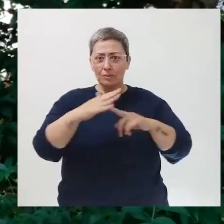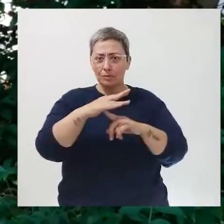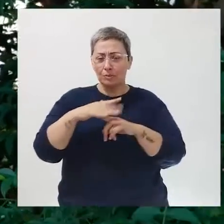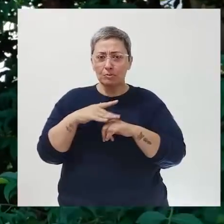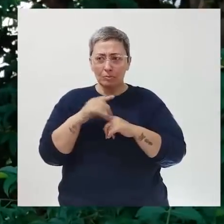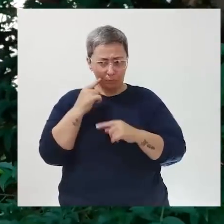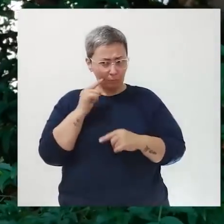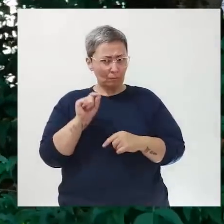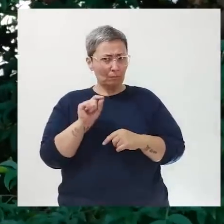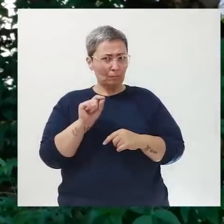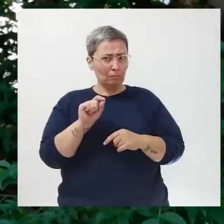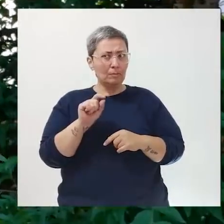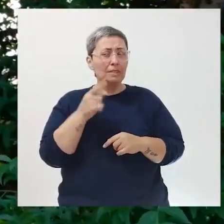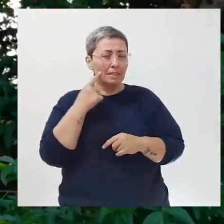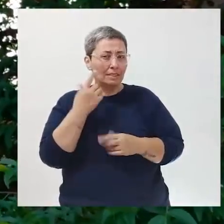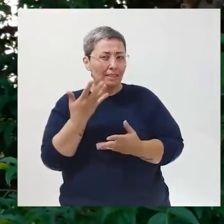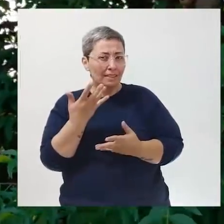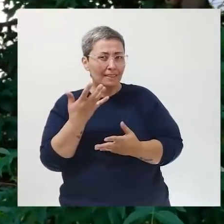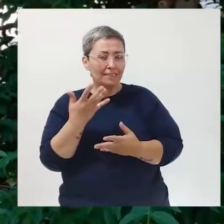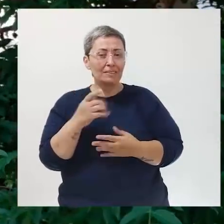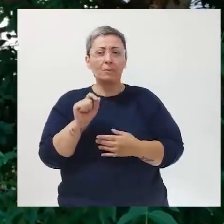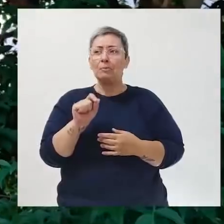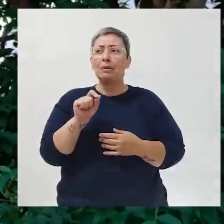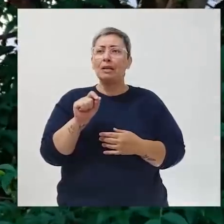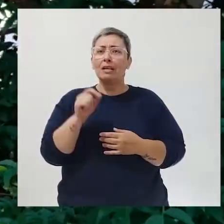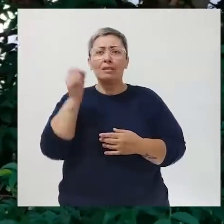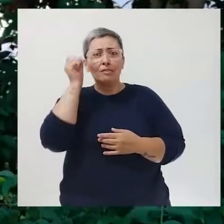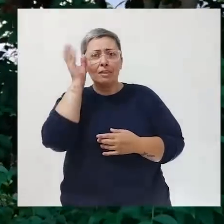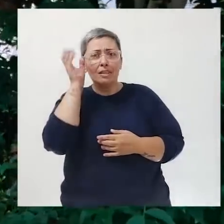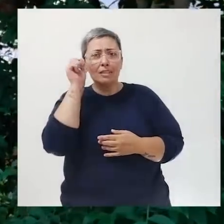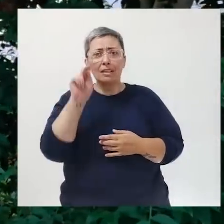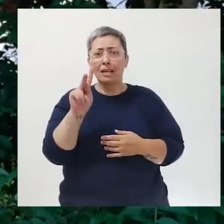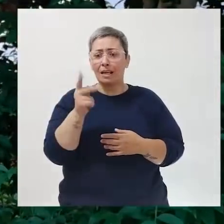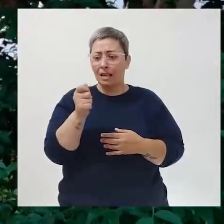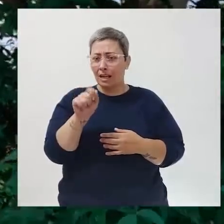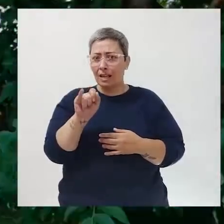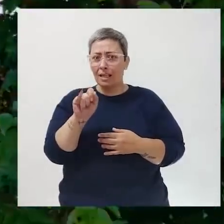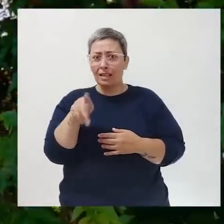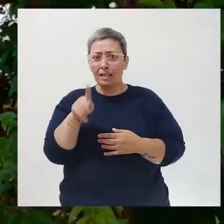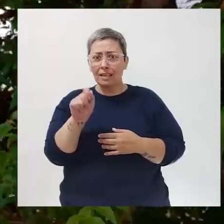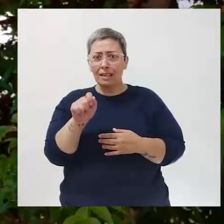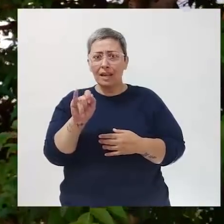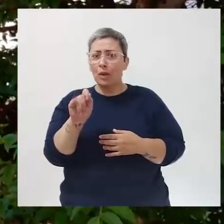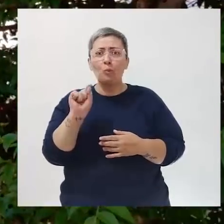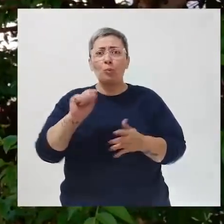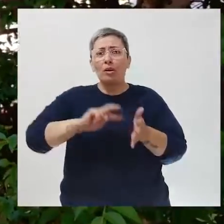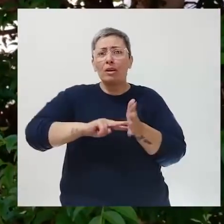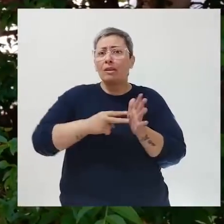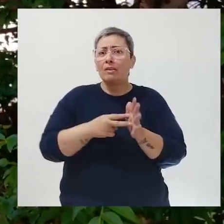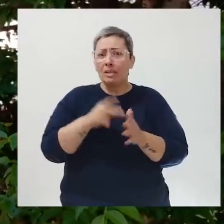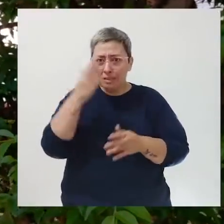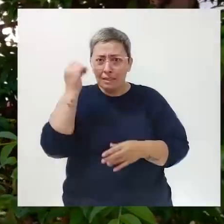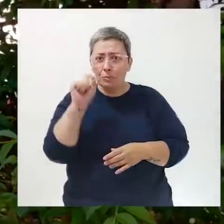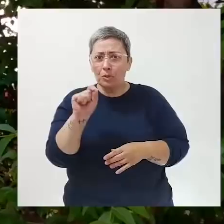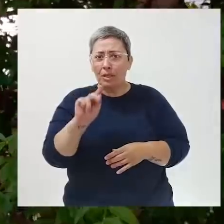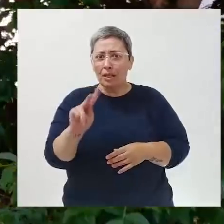quintal? Que tal? Mas, Vânia, o que são haikais? Vocês sabem o que são